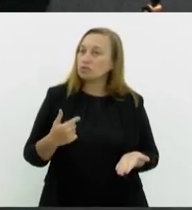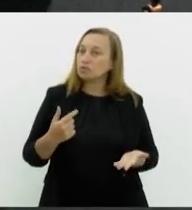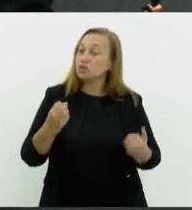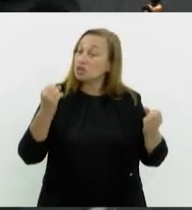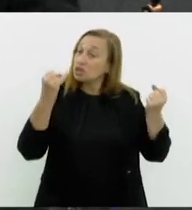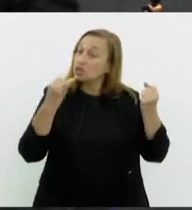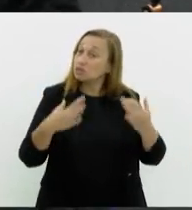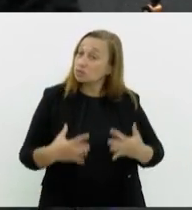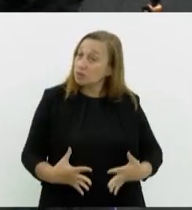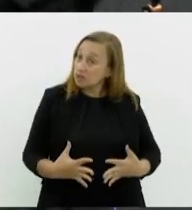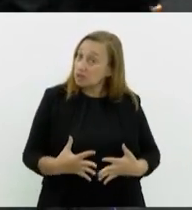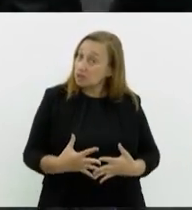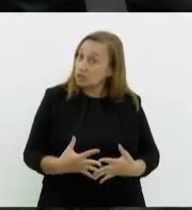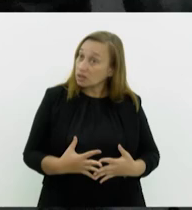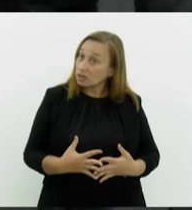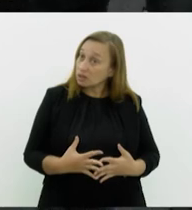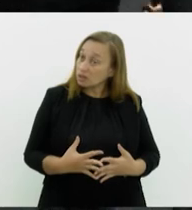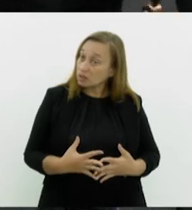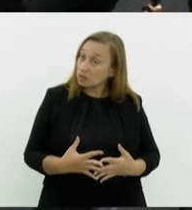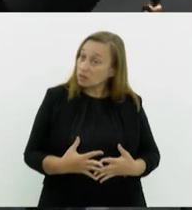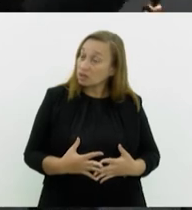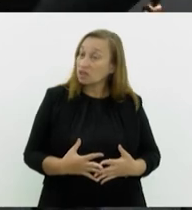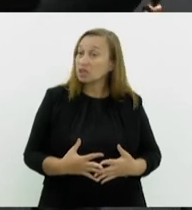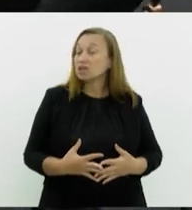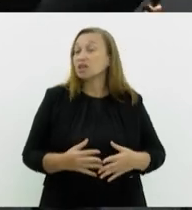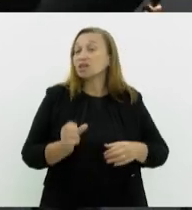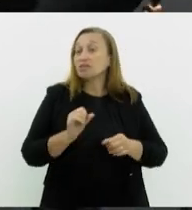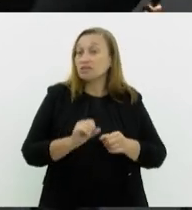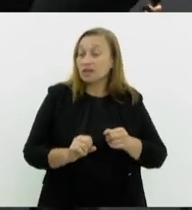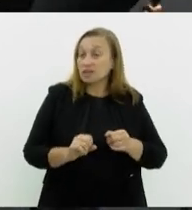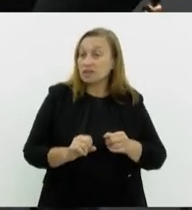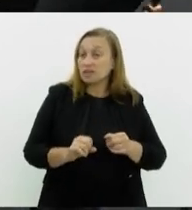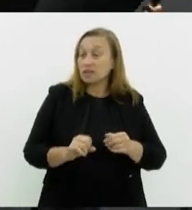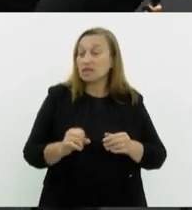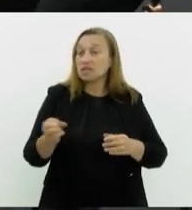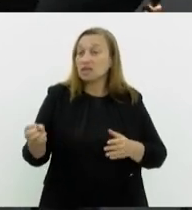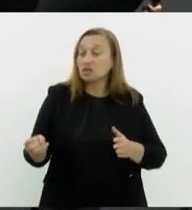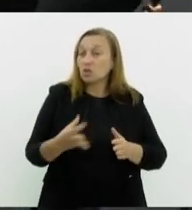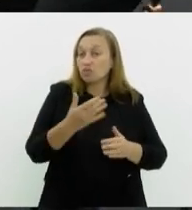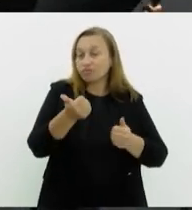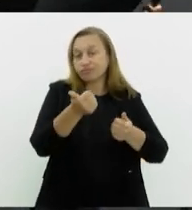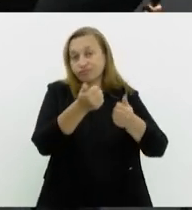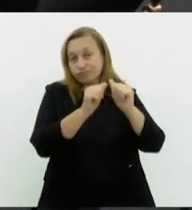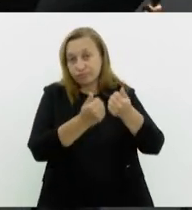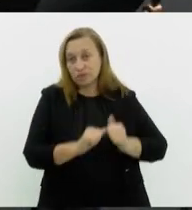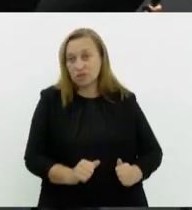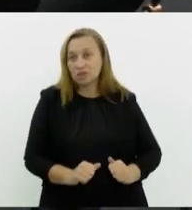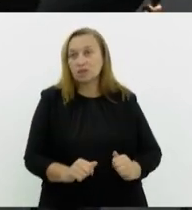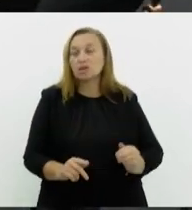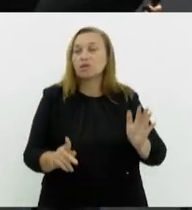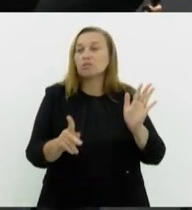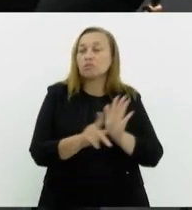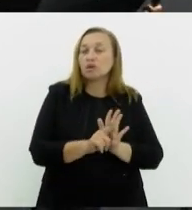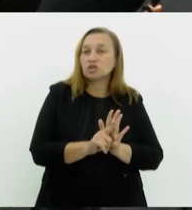que iria ser feita essa triagem, essa nova avaliação, e o